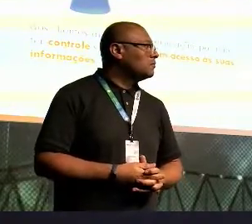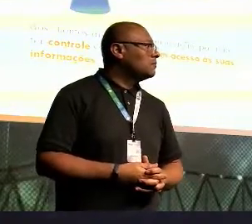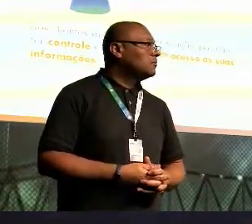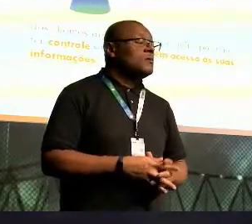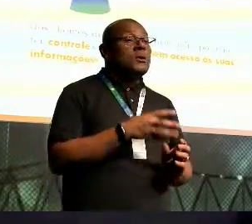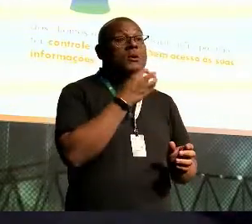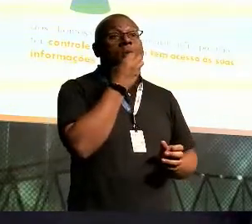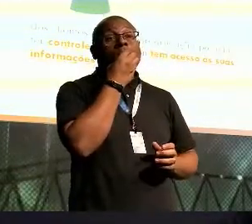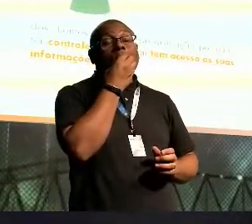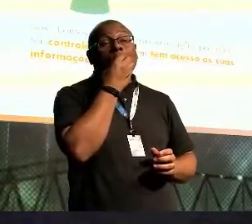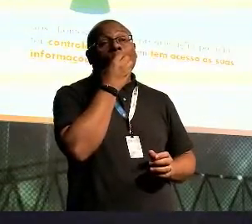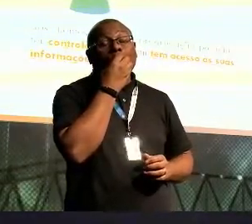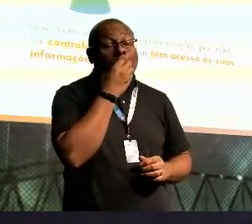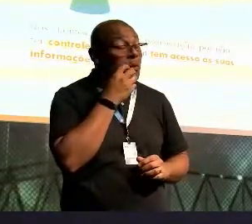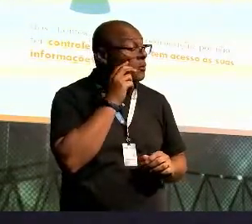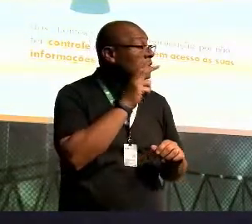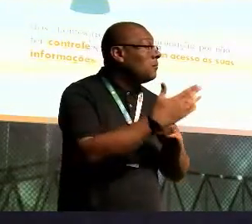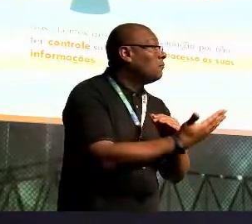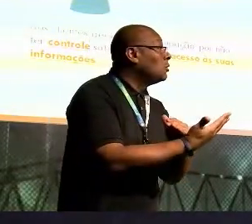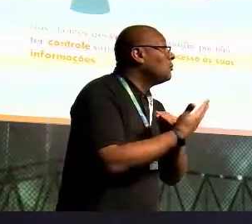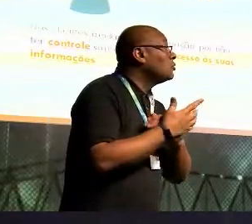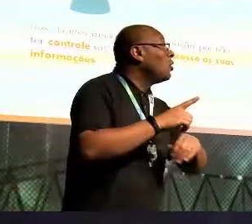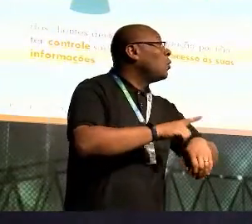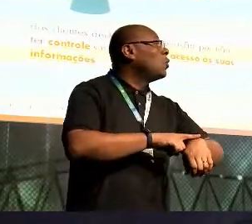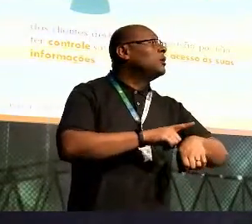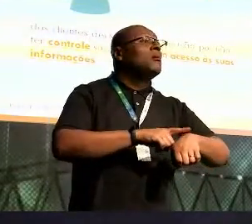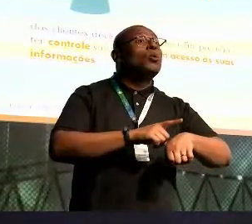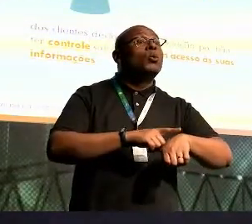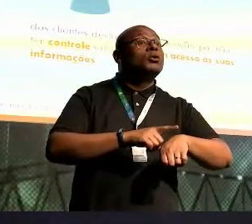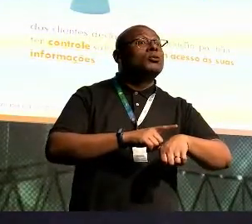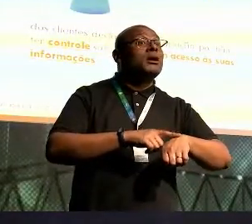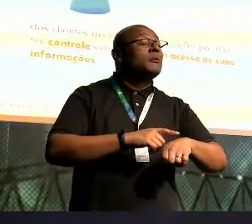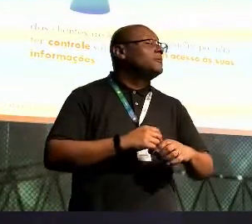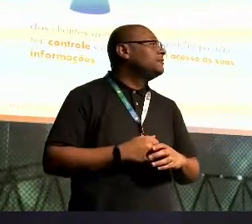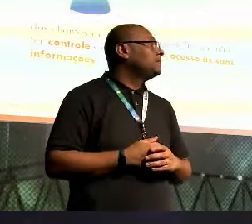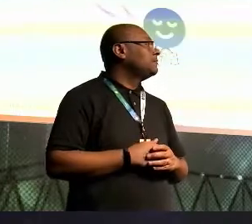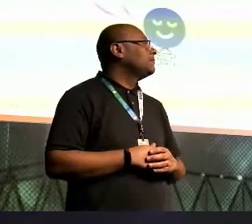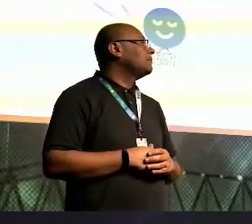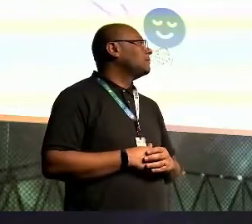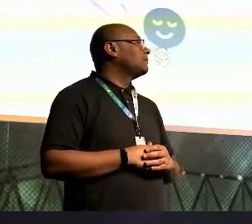Bom, não consegui ver o tempo aqui. Alguém sabe quanto tempo eu tenho?